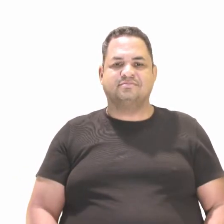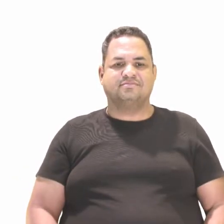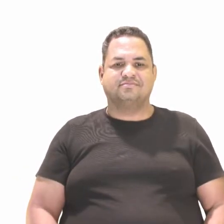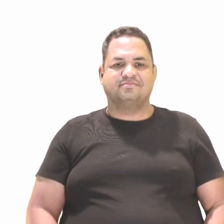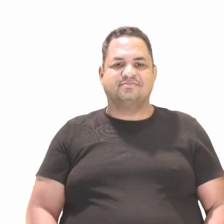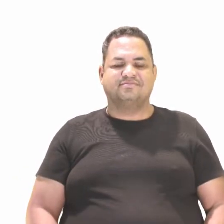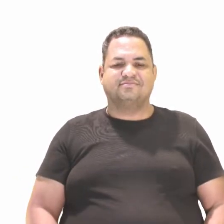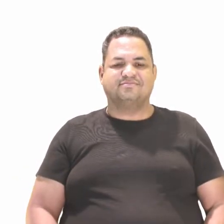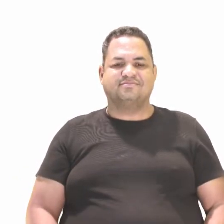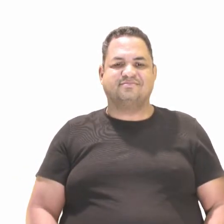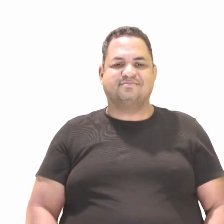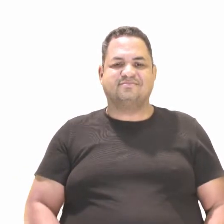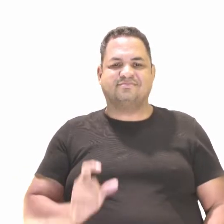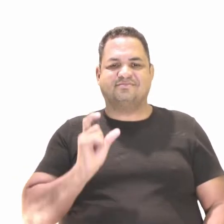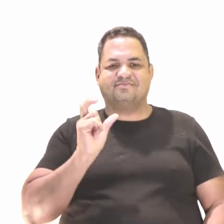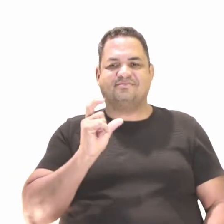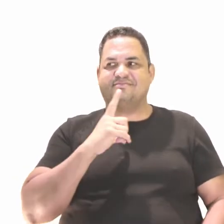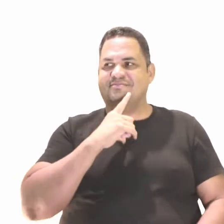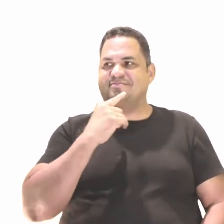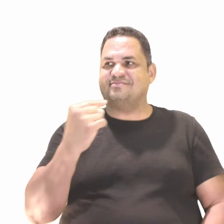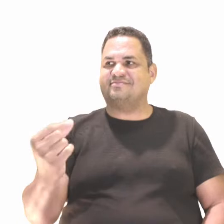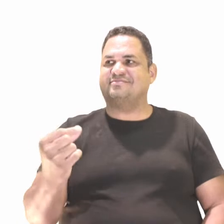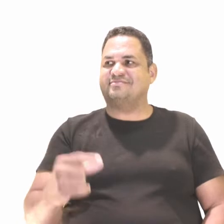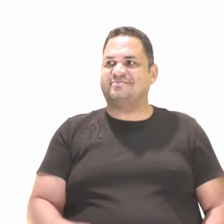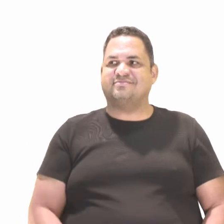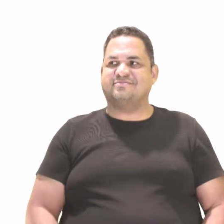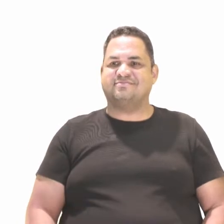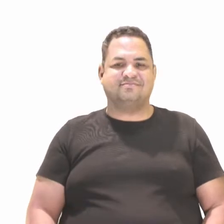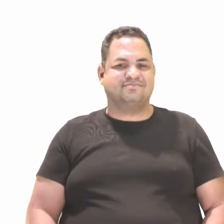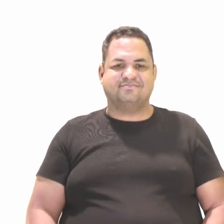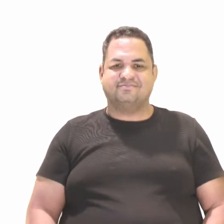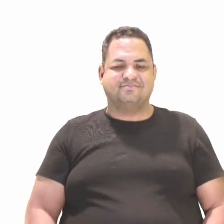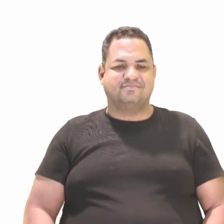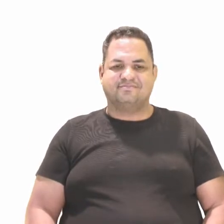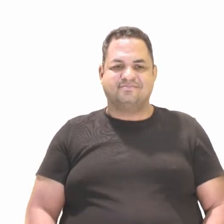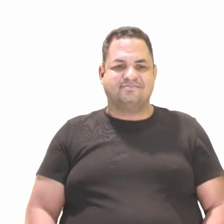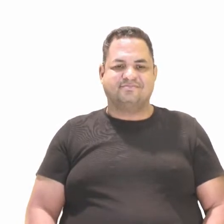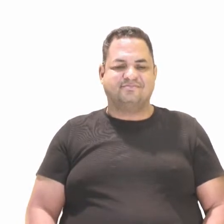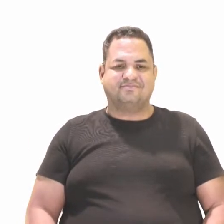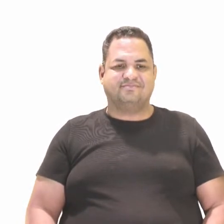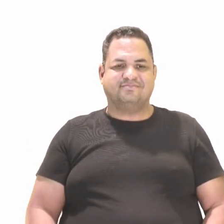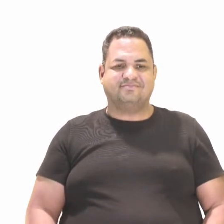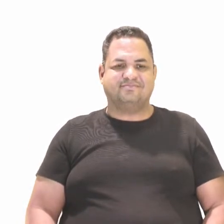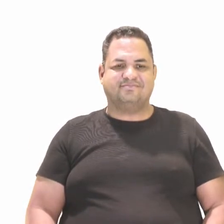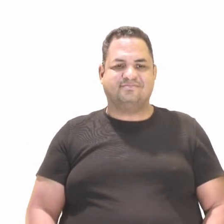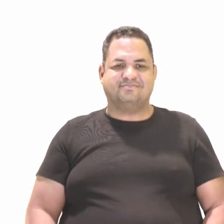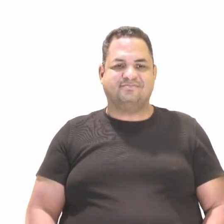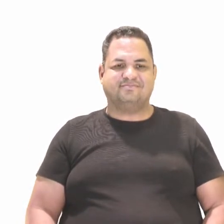dessa palavrinha que me sumiu aqui agora, o significado na classificação gramatical dela,